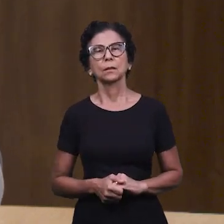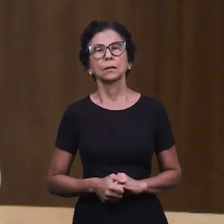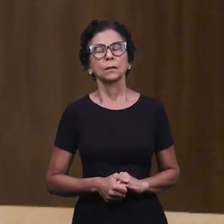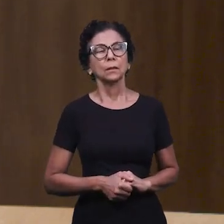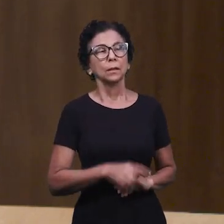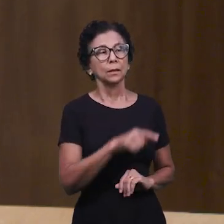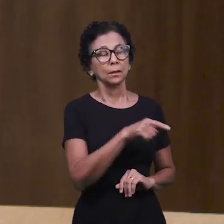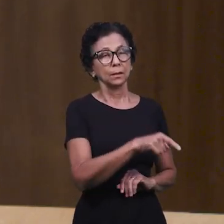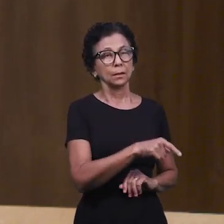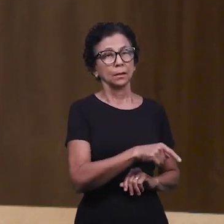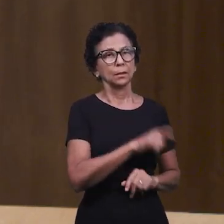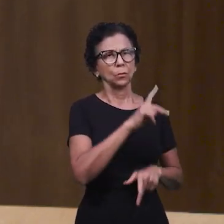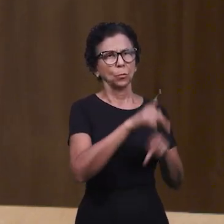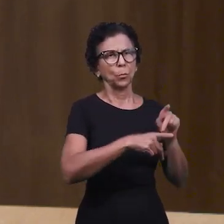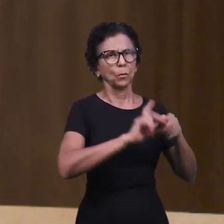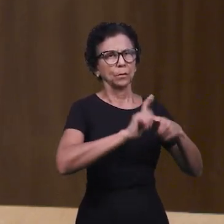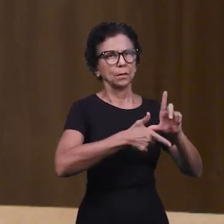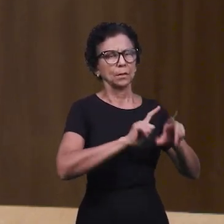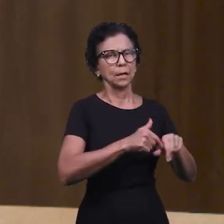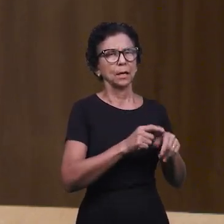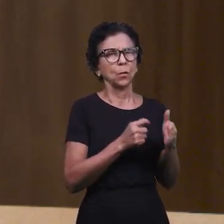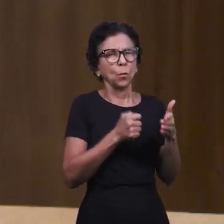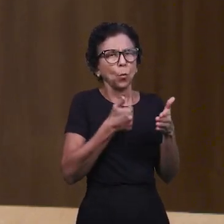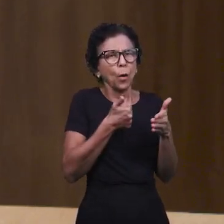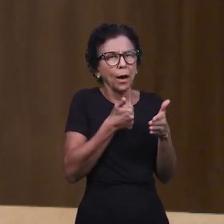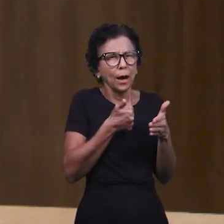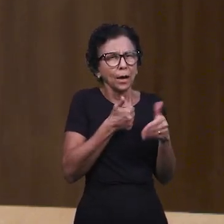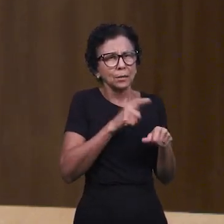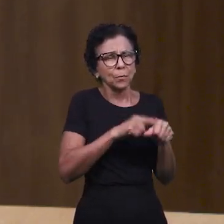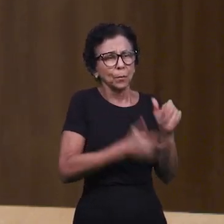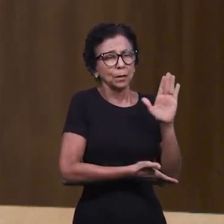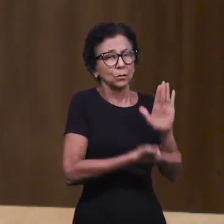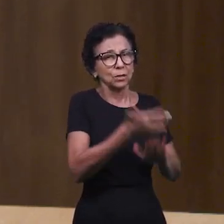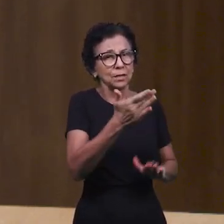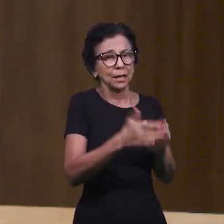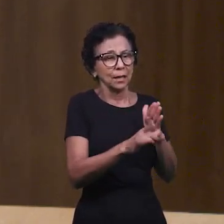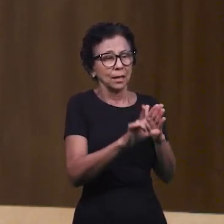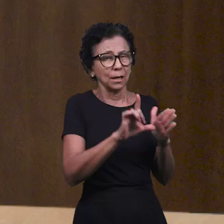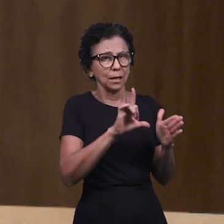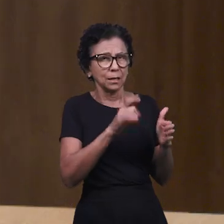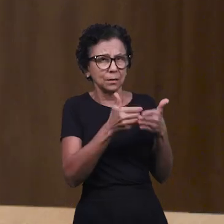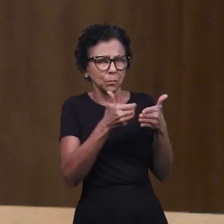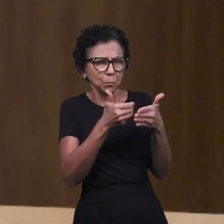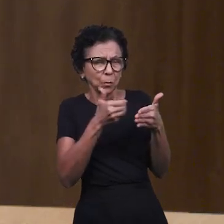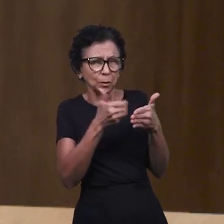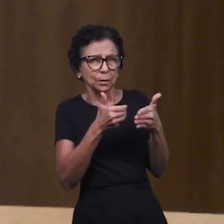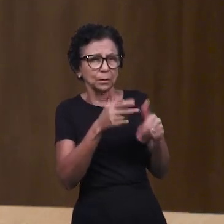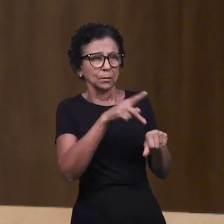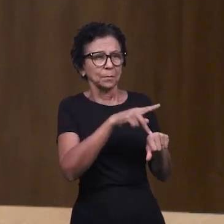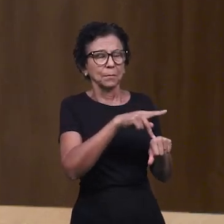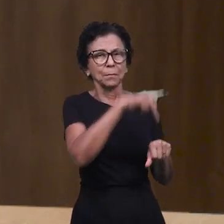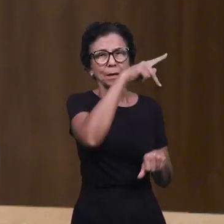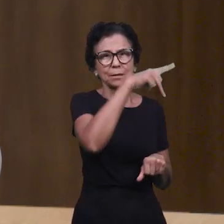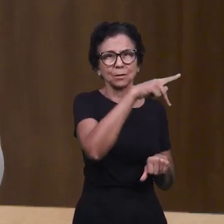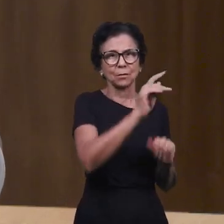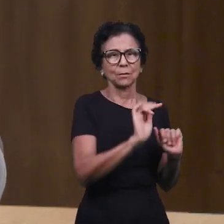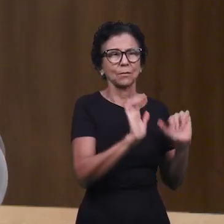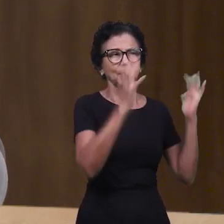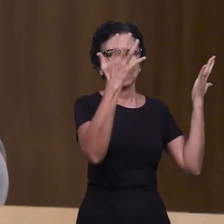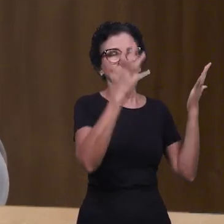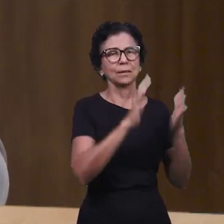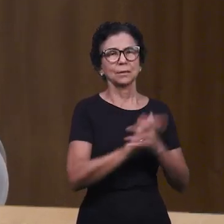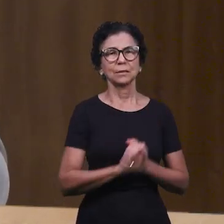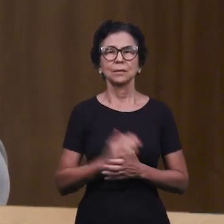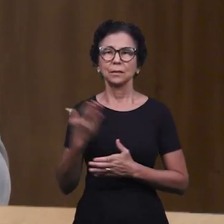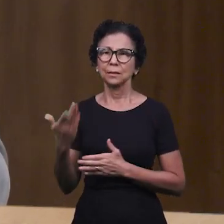na véspera da saída, a Páscoa com Jesus na véspera da morte, e essa Páscoa que nós vivemos hoje, na véspera da volta do Senhor Jesus para buscar a